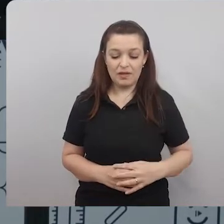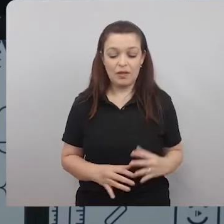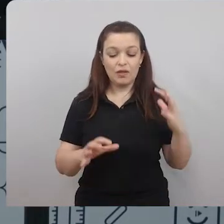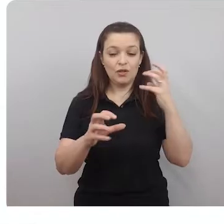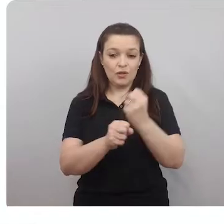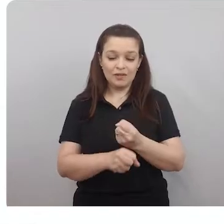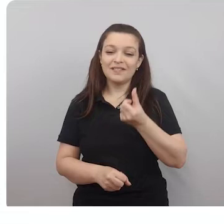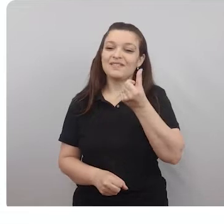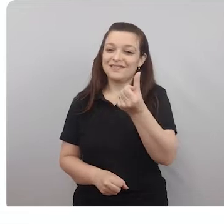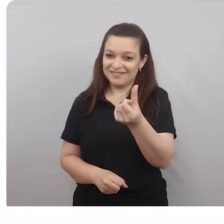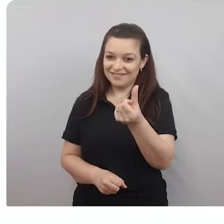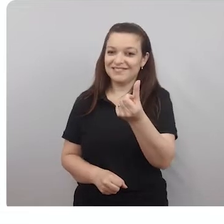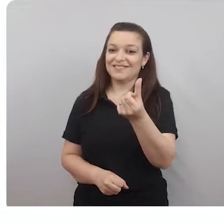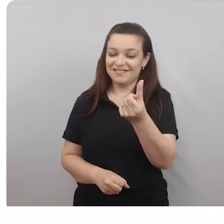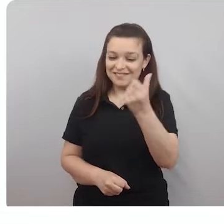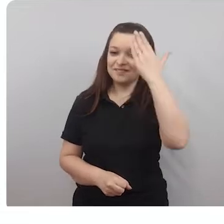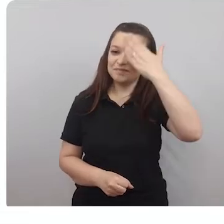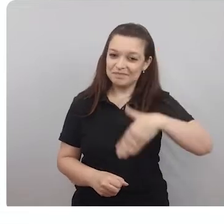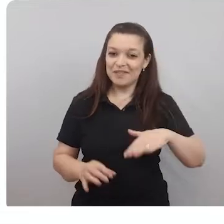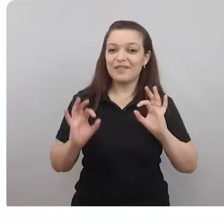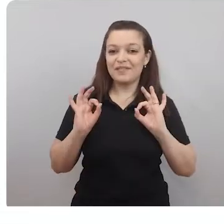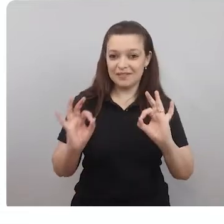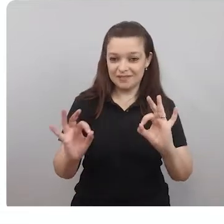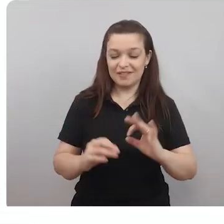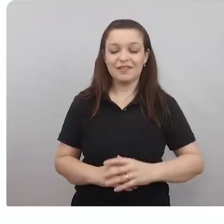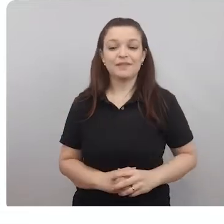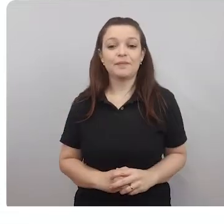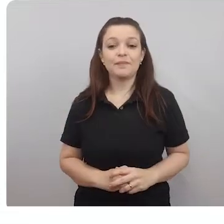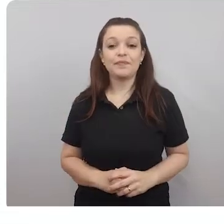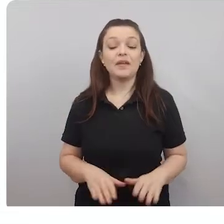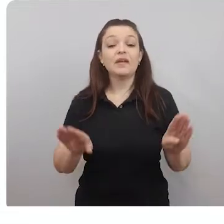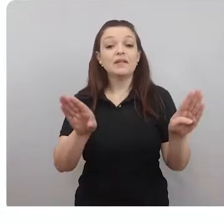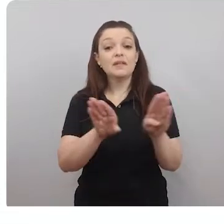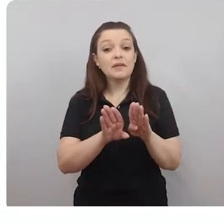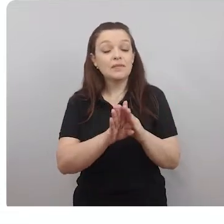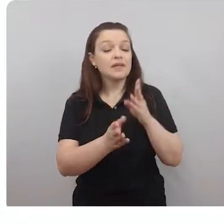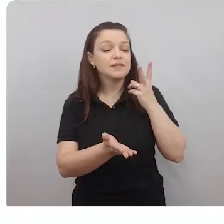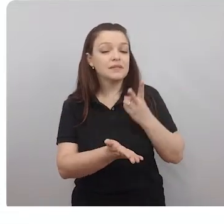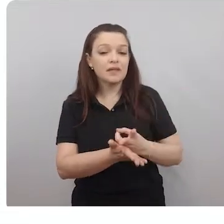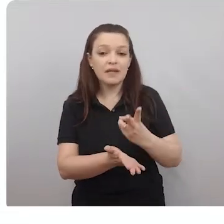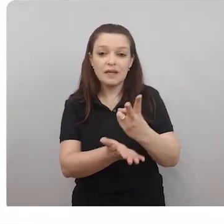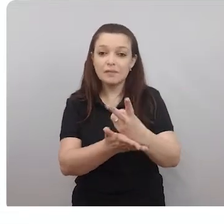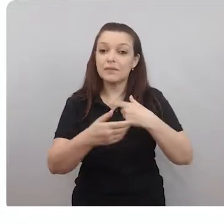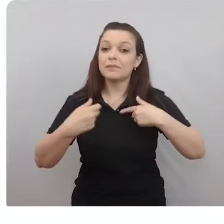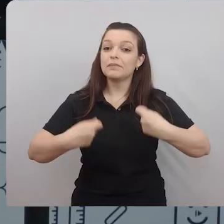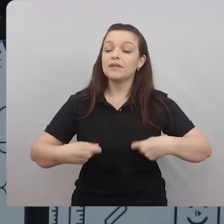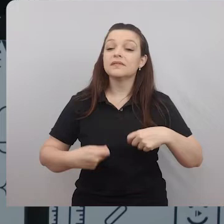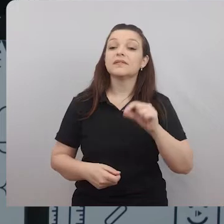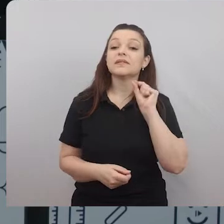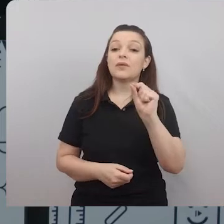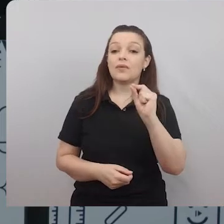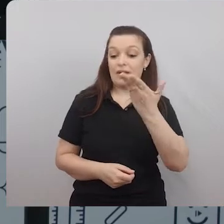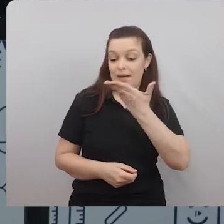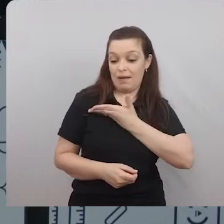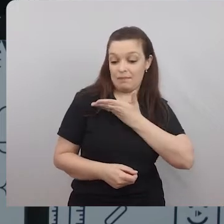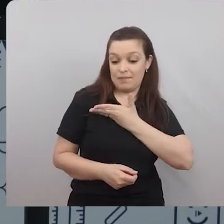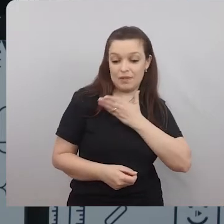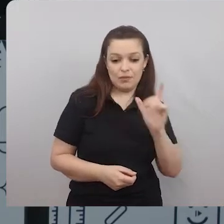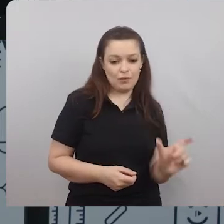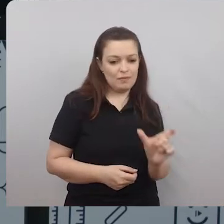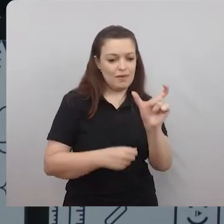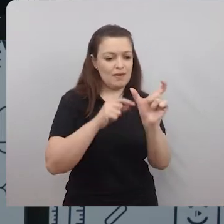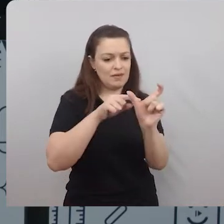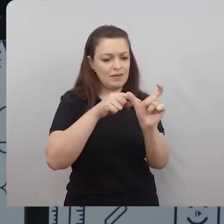ver. Seis letras. E como sempre nós fazemos, vamos separar